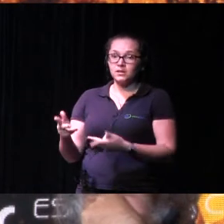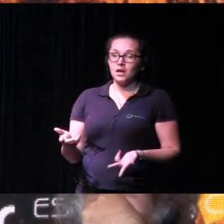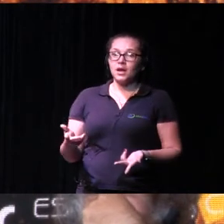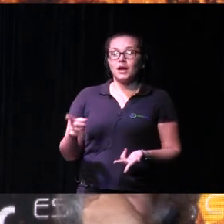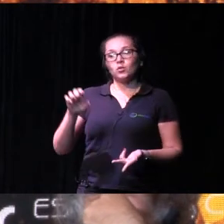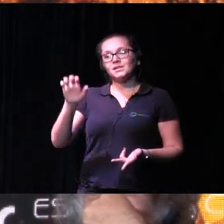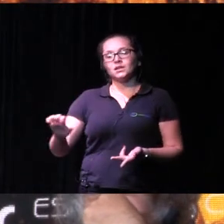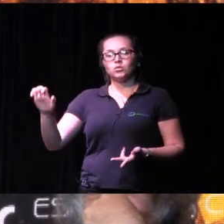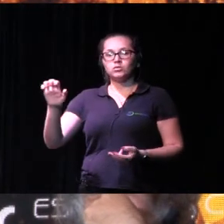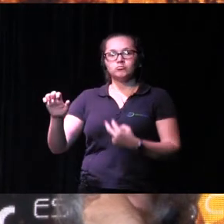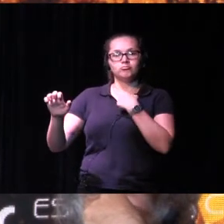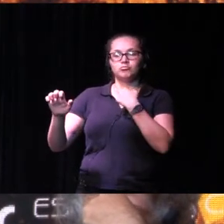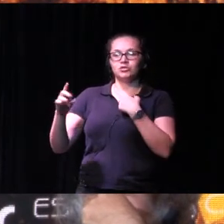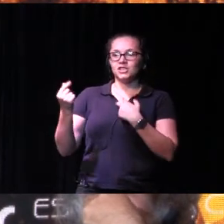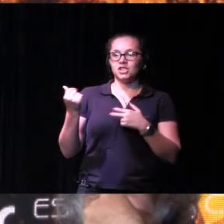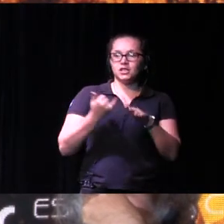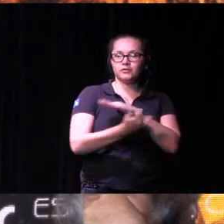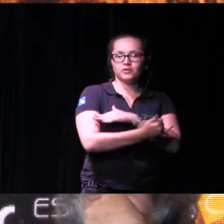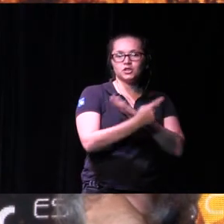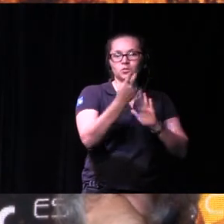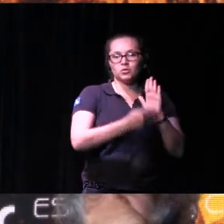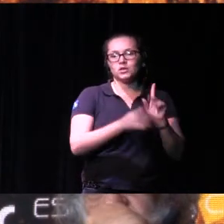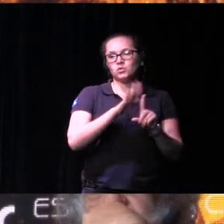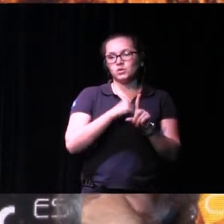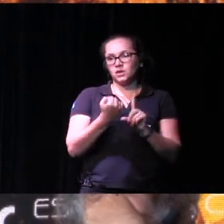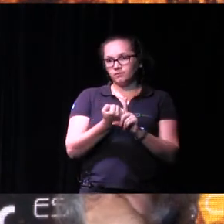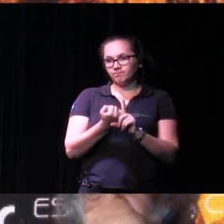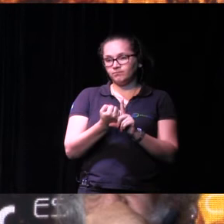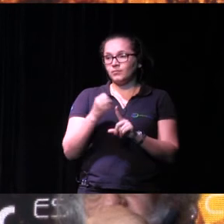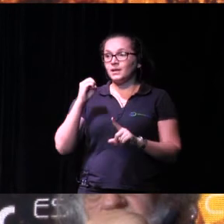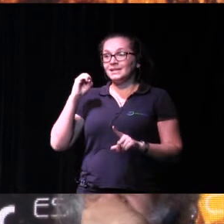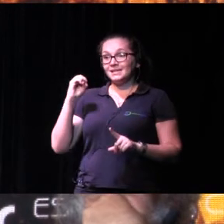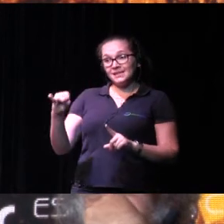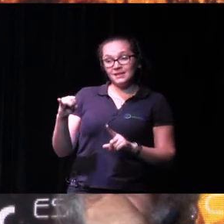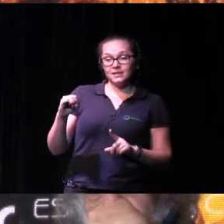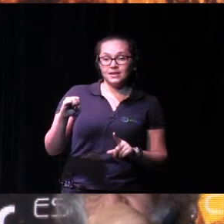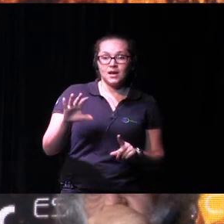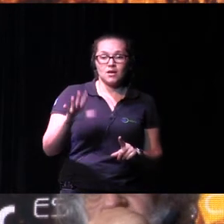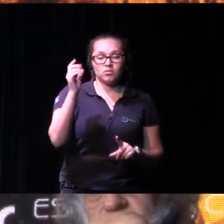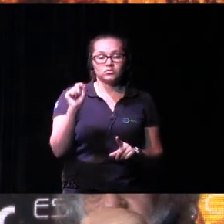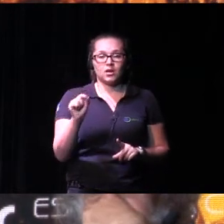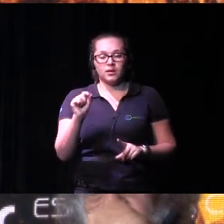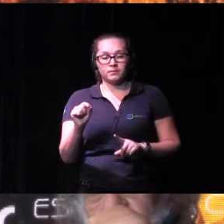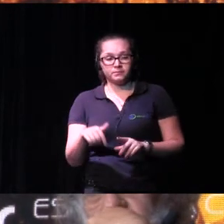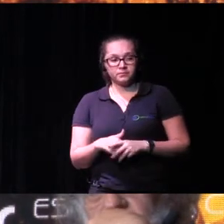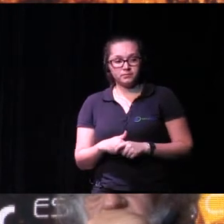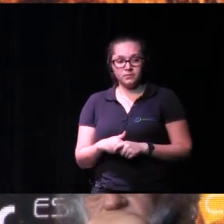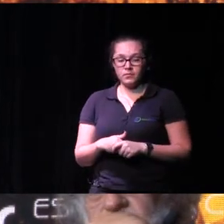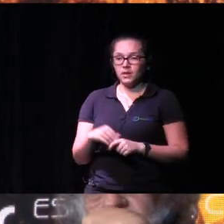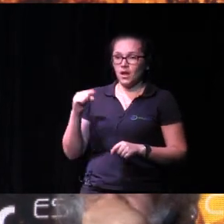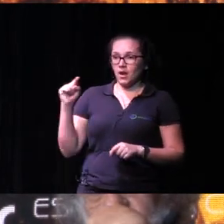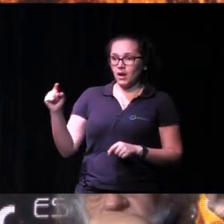não podia investir dinheiro num projeto social. Se não apenas em projetos